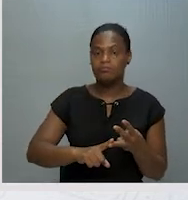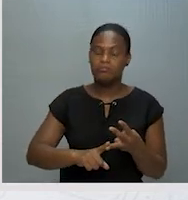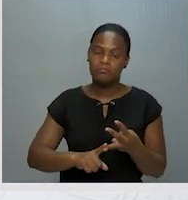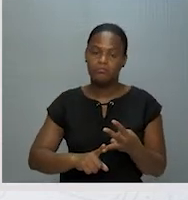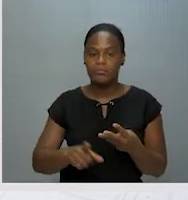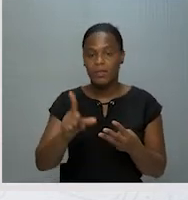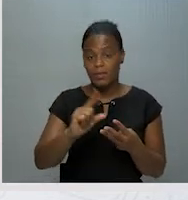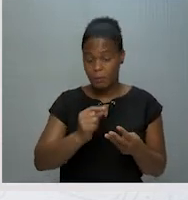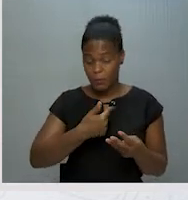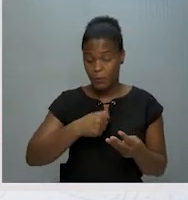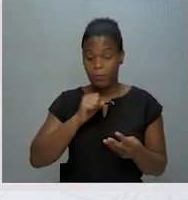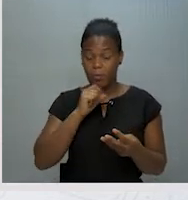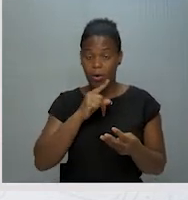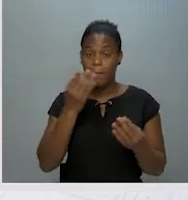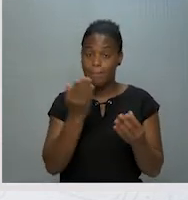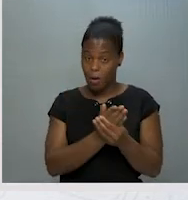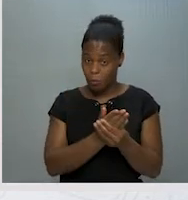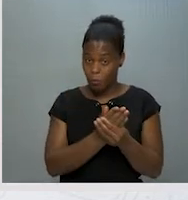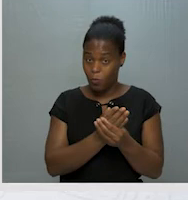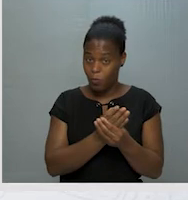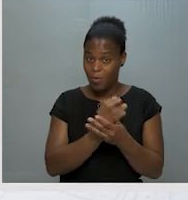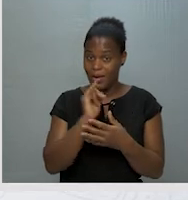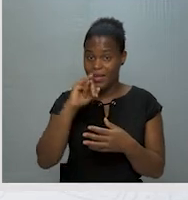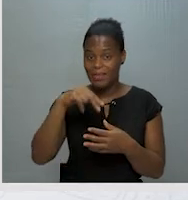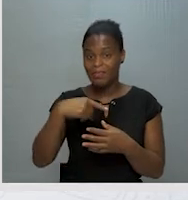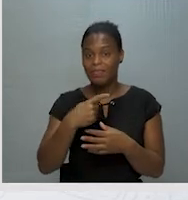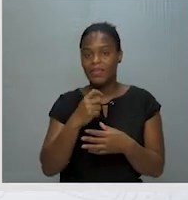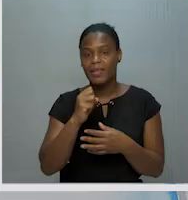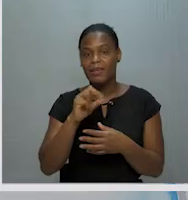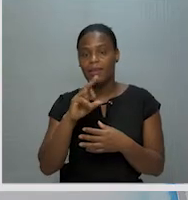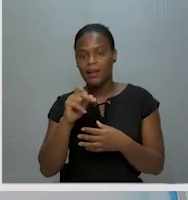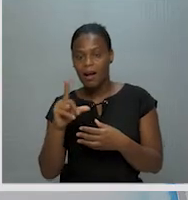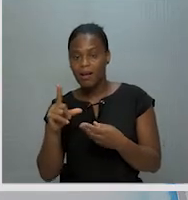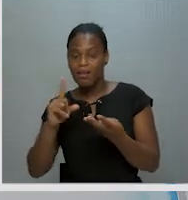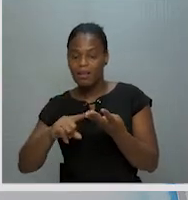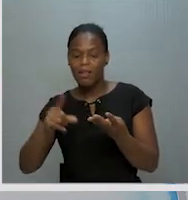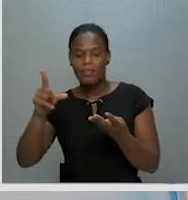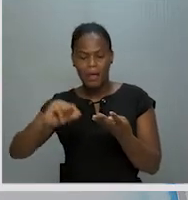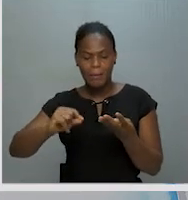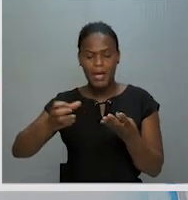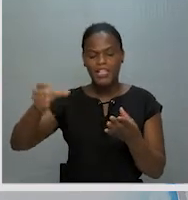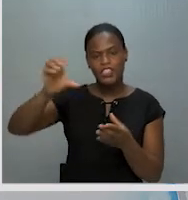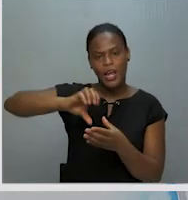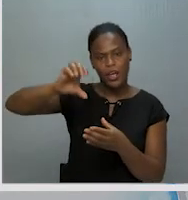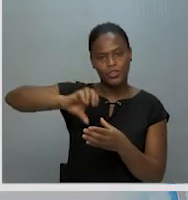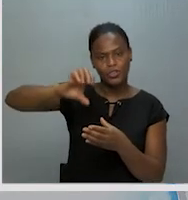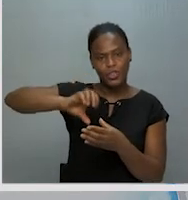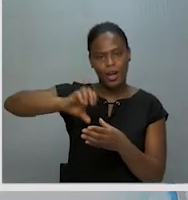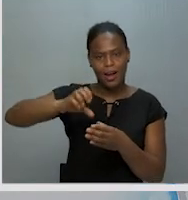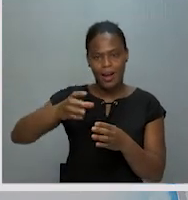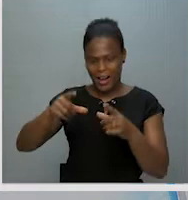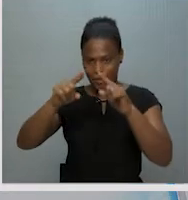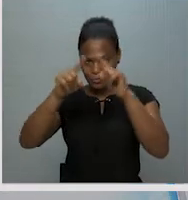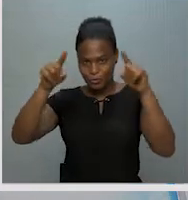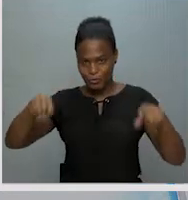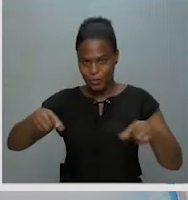e também podemos ter aqui o pão integral e cereais. E já nesta refeição, ou seja, no